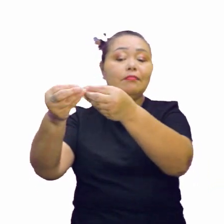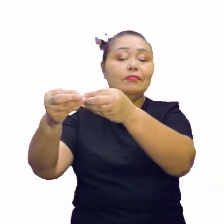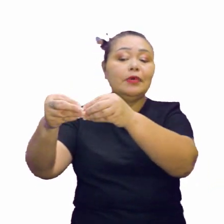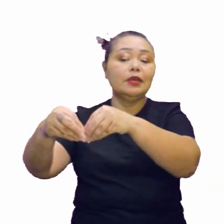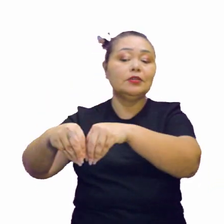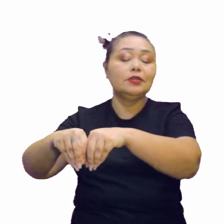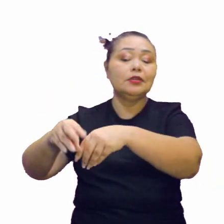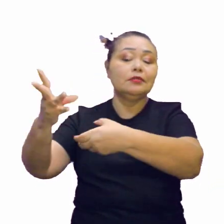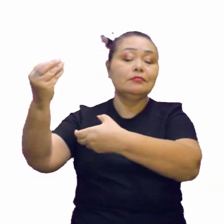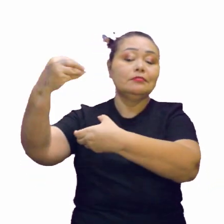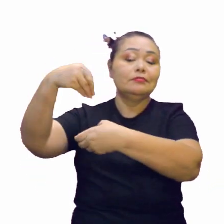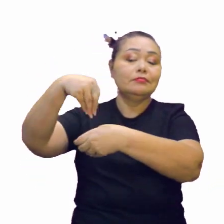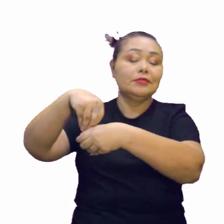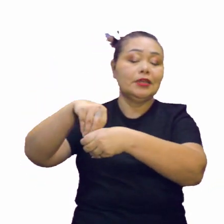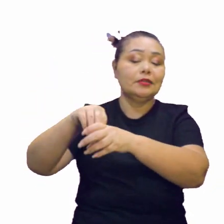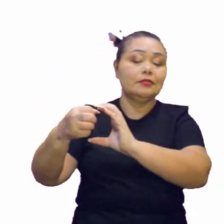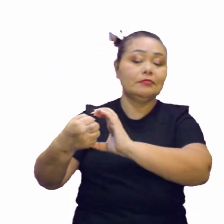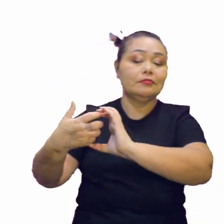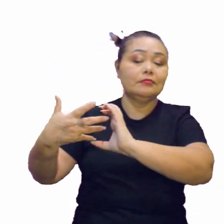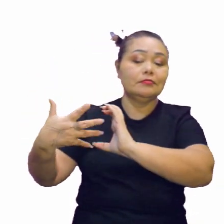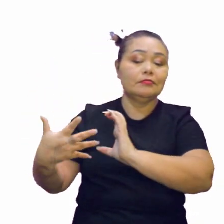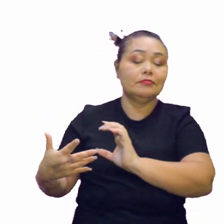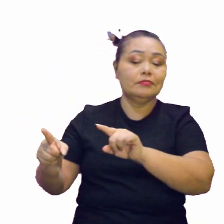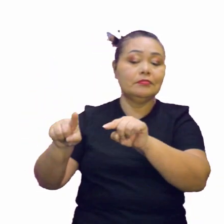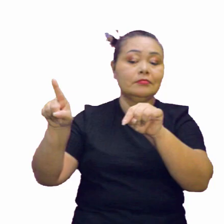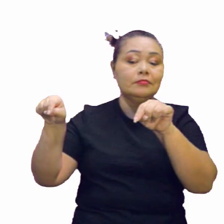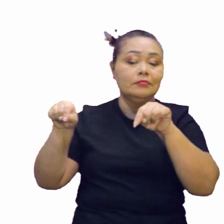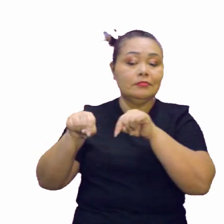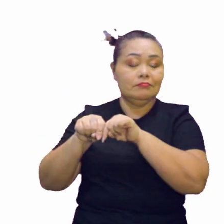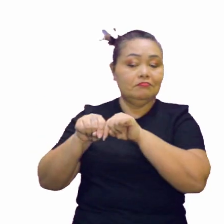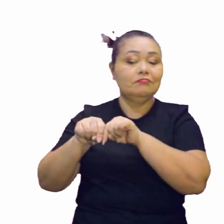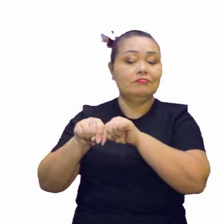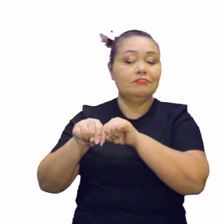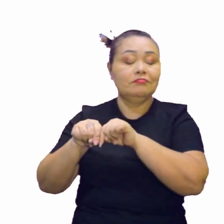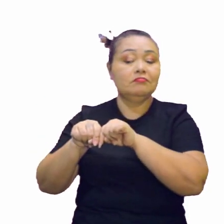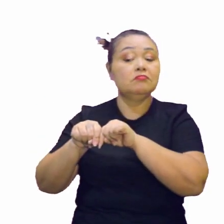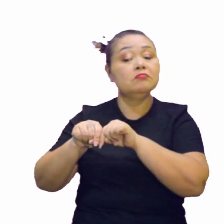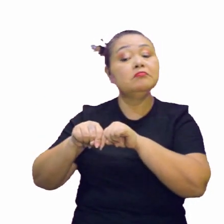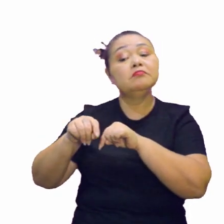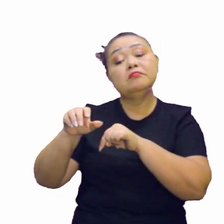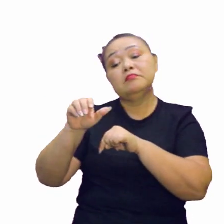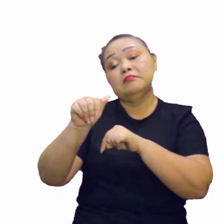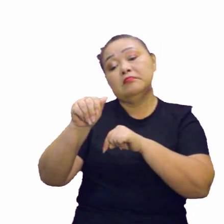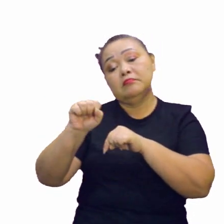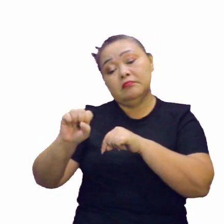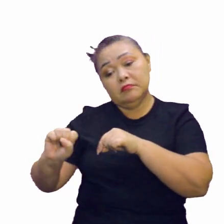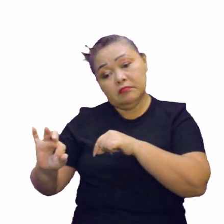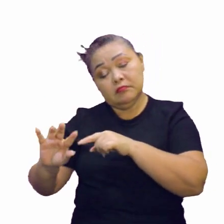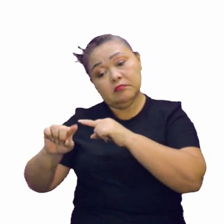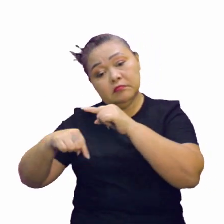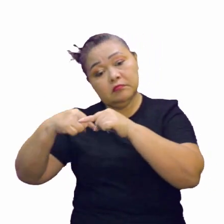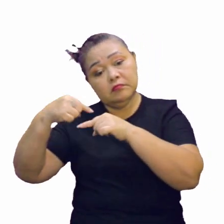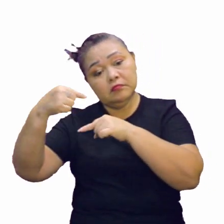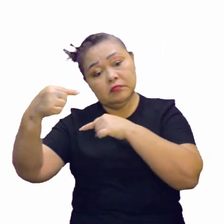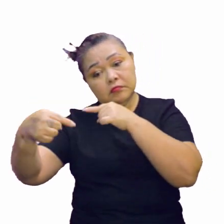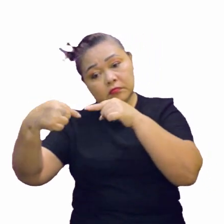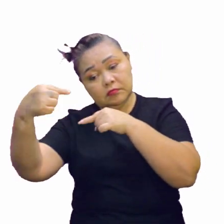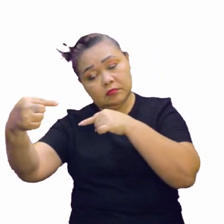que é caracterizada com seu potencial, ou SAF sequencial, ou